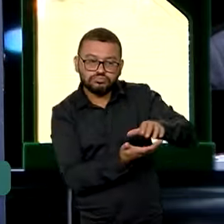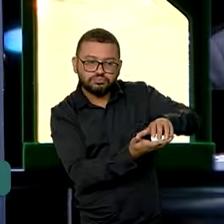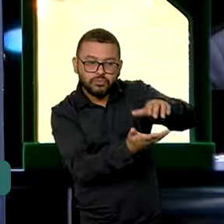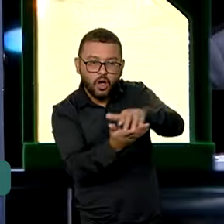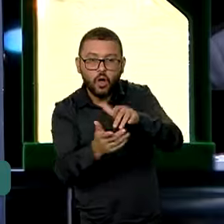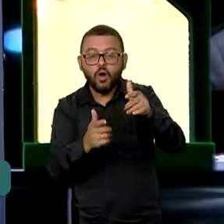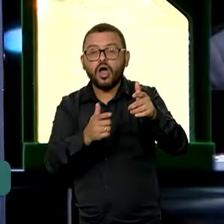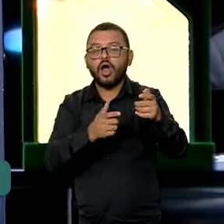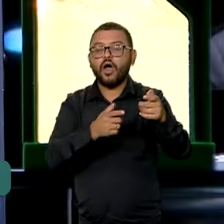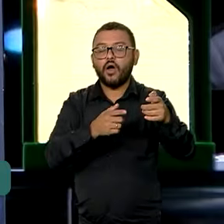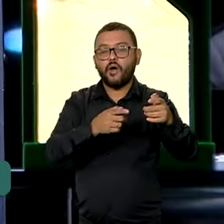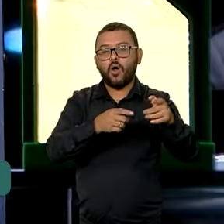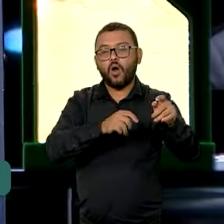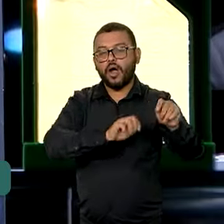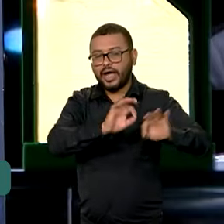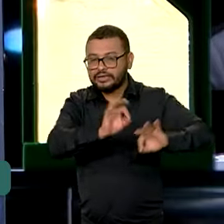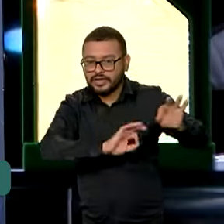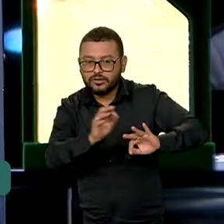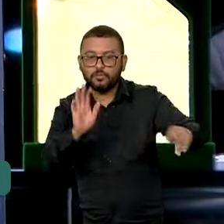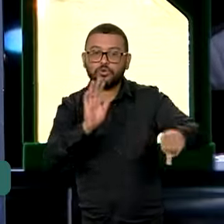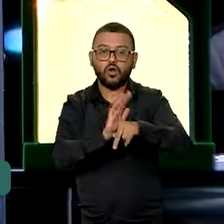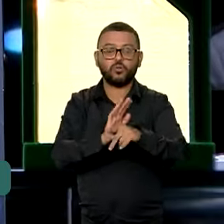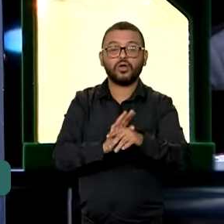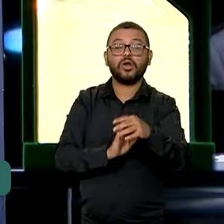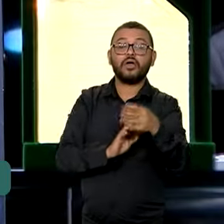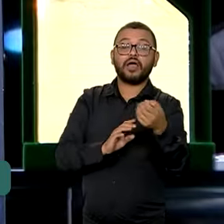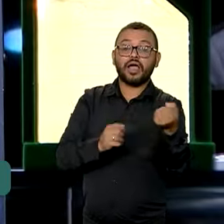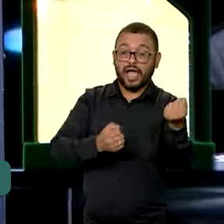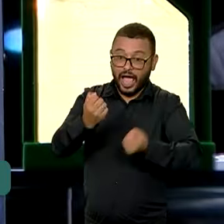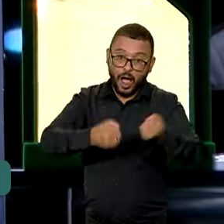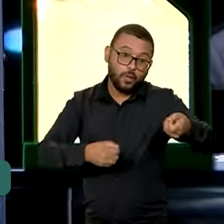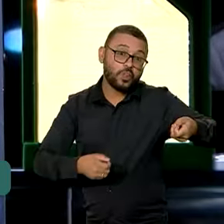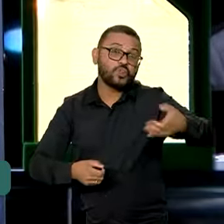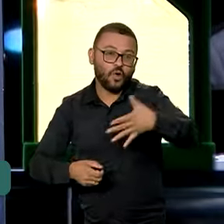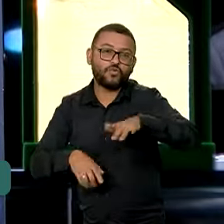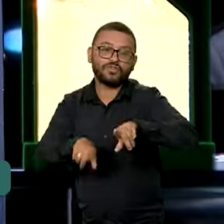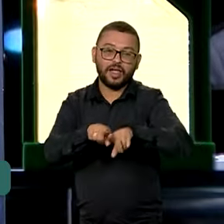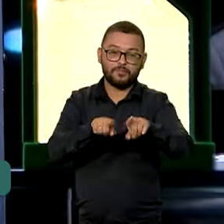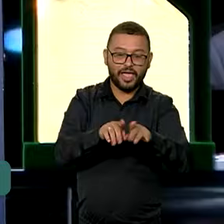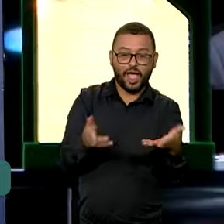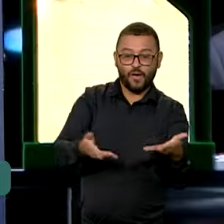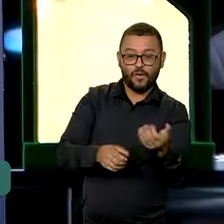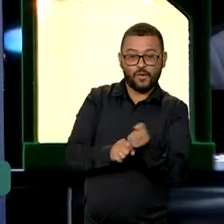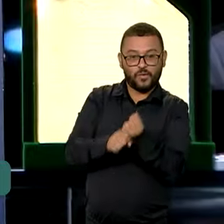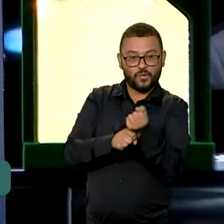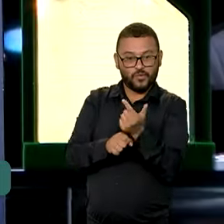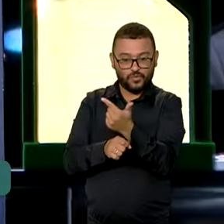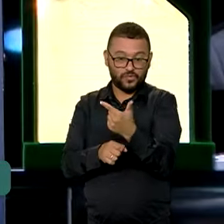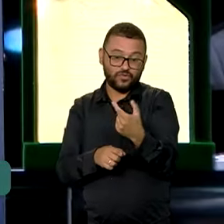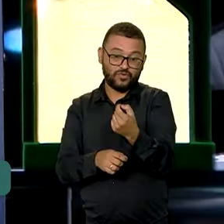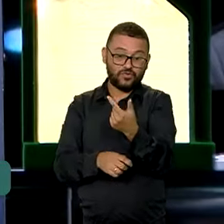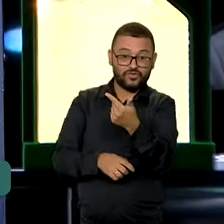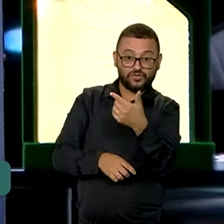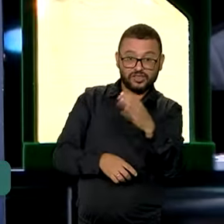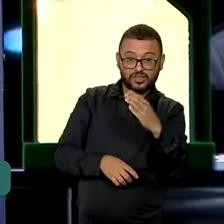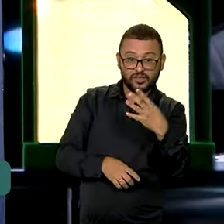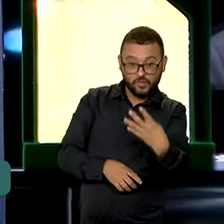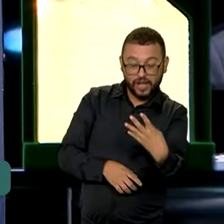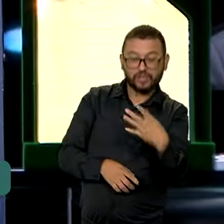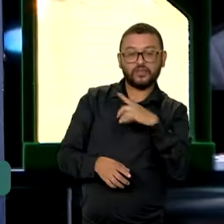com 350 novos veículos, mas só neste ano de 2024,